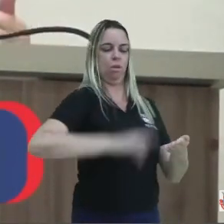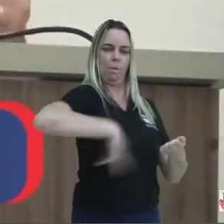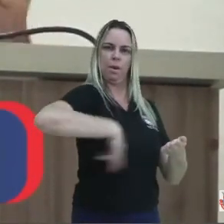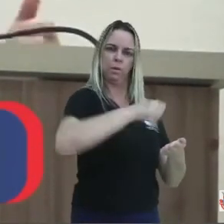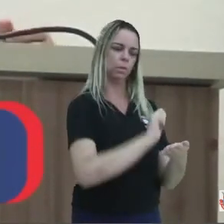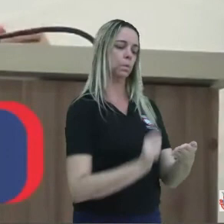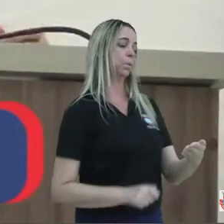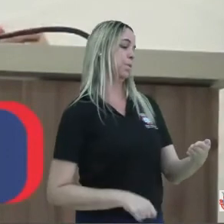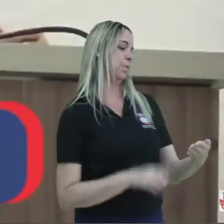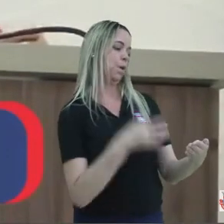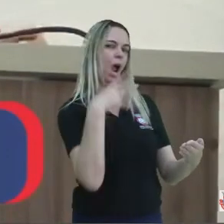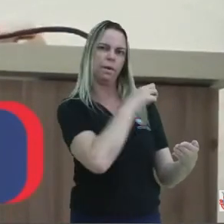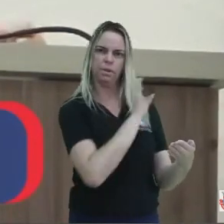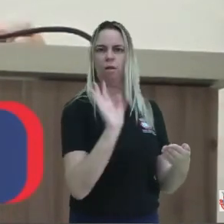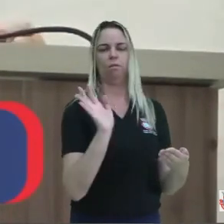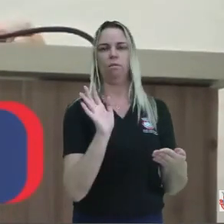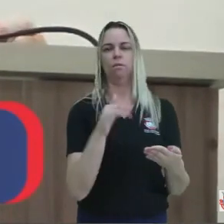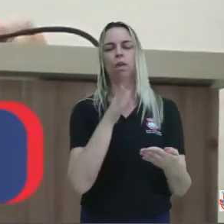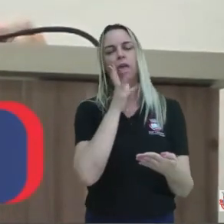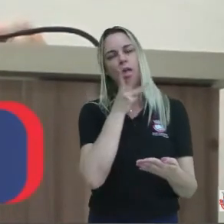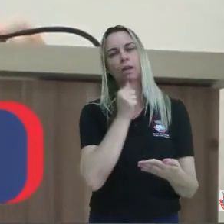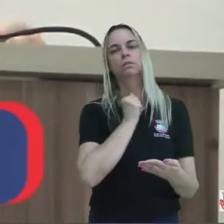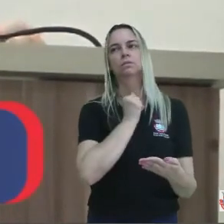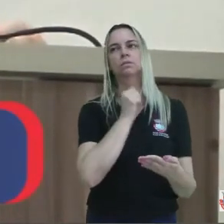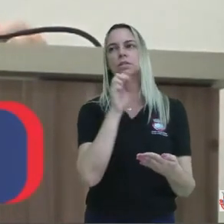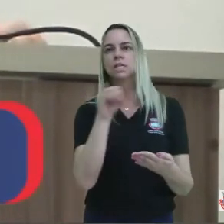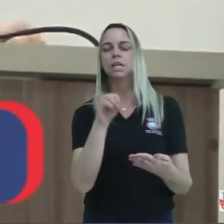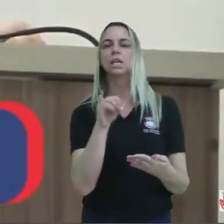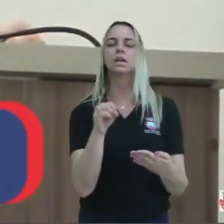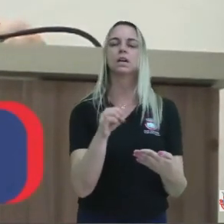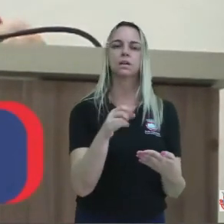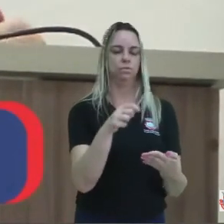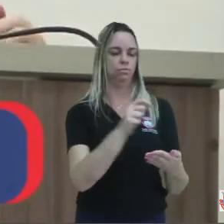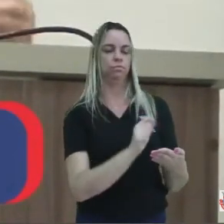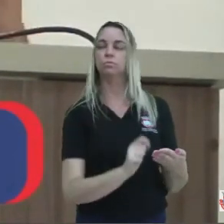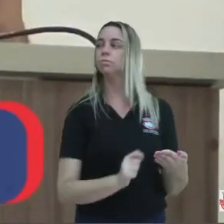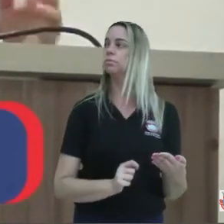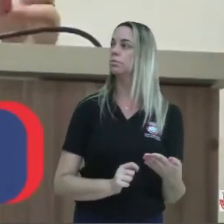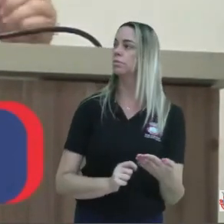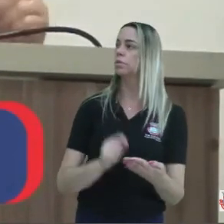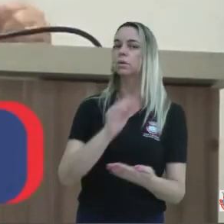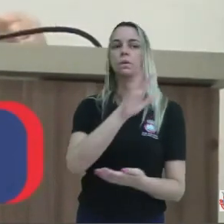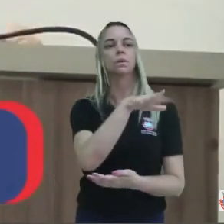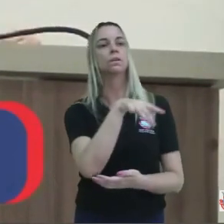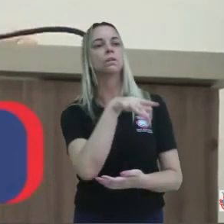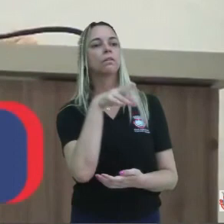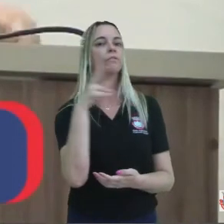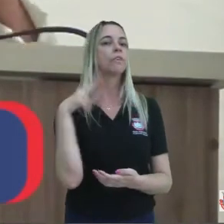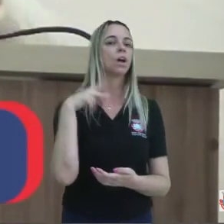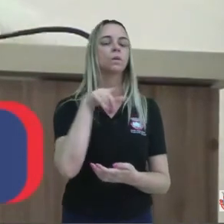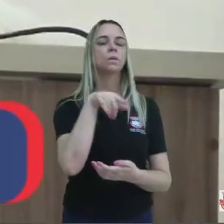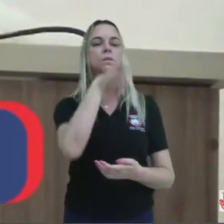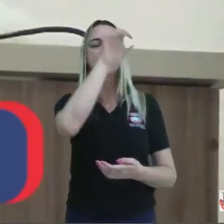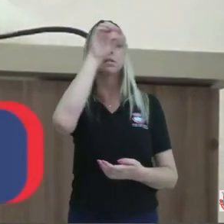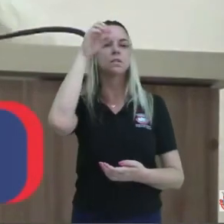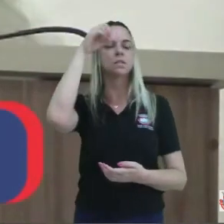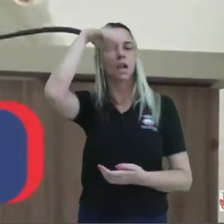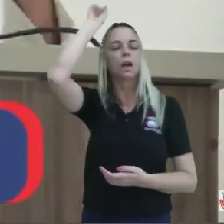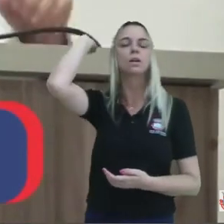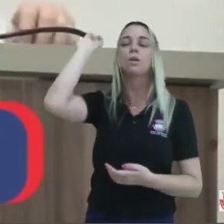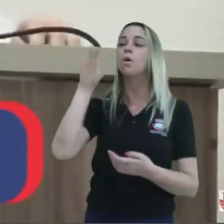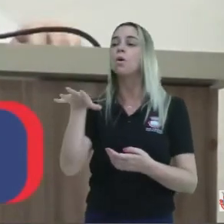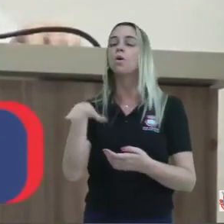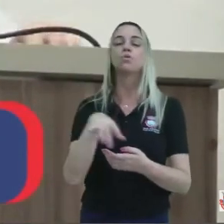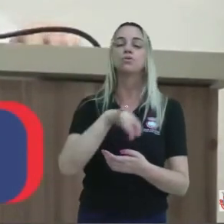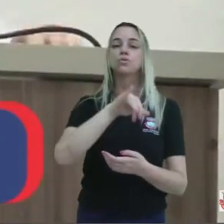ao secretário, porque realmente aquelas pessoas ali estavam numa situação difícil, mas todos nós aqui sabemos que